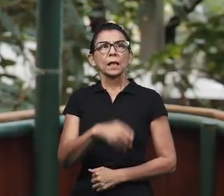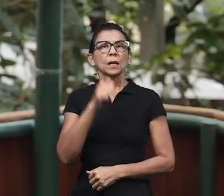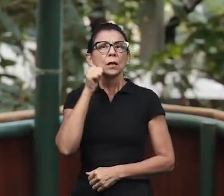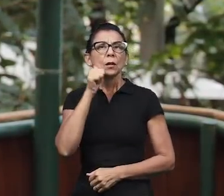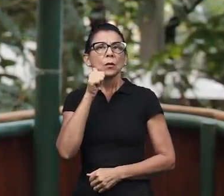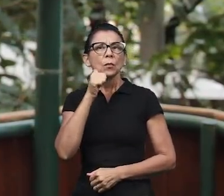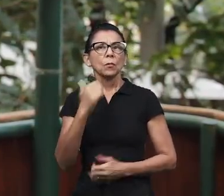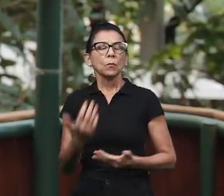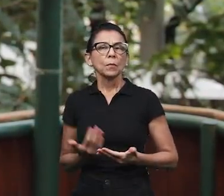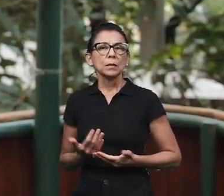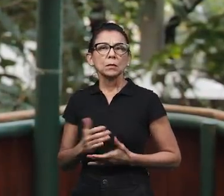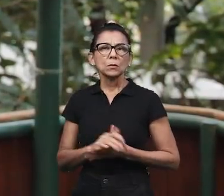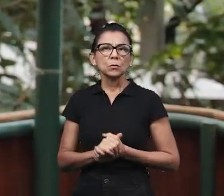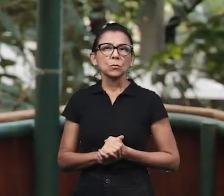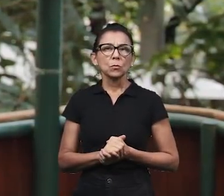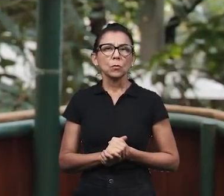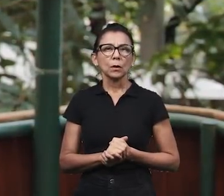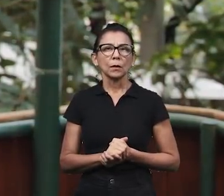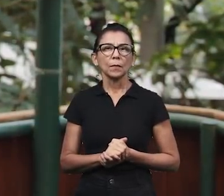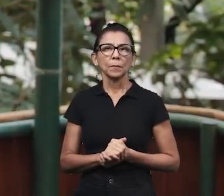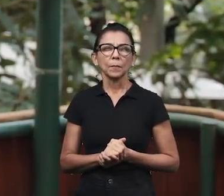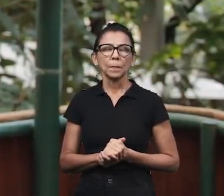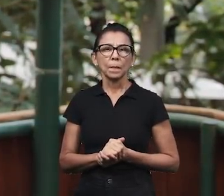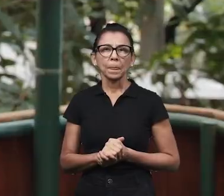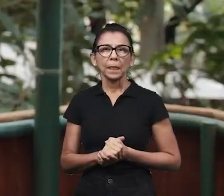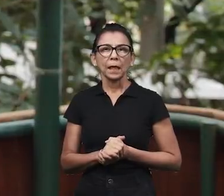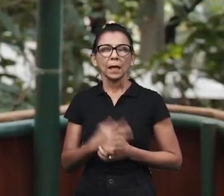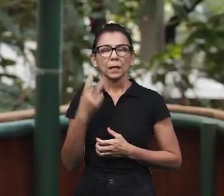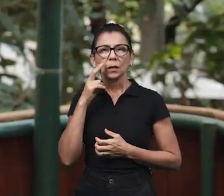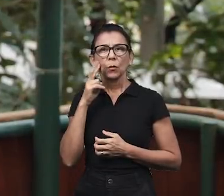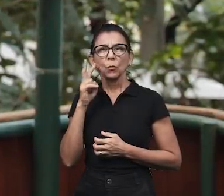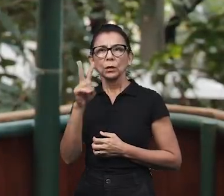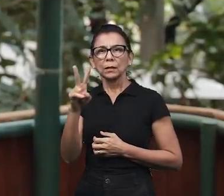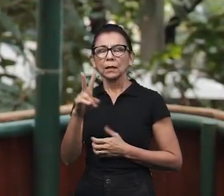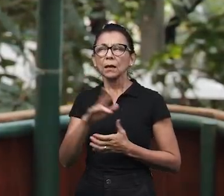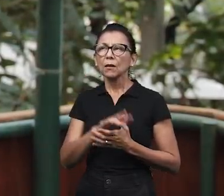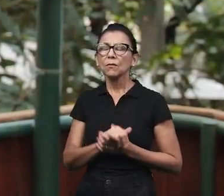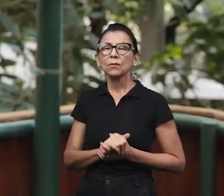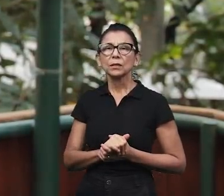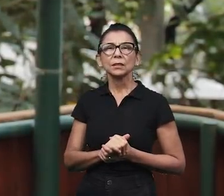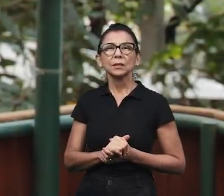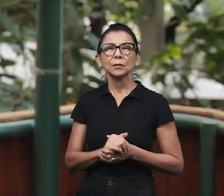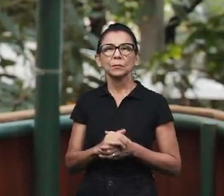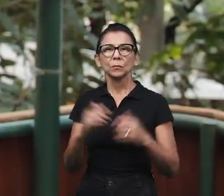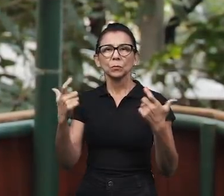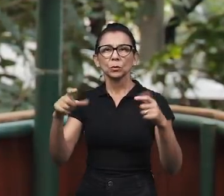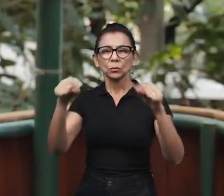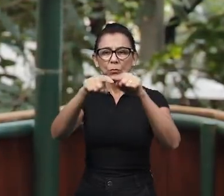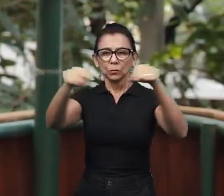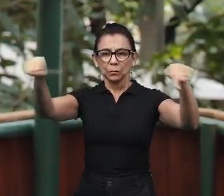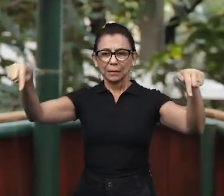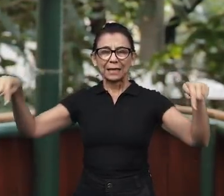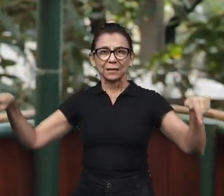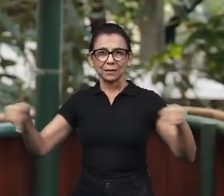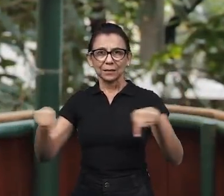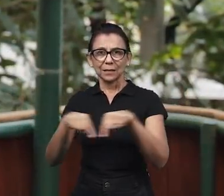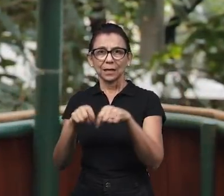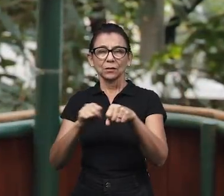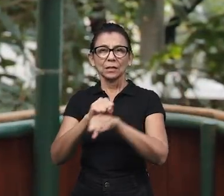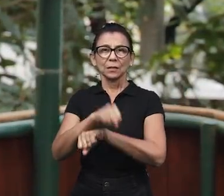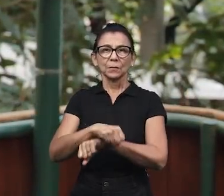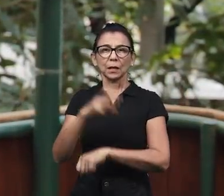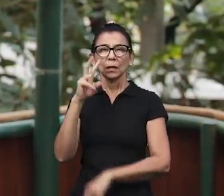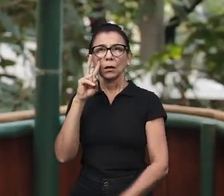em direção ao templo. E ela virou para a gente e disse, irmãos, eu estou vendo uma coisa muito